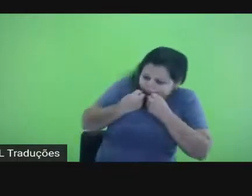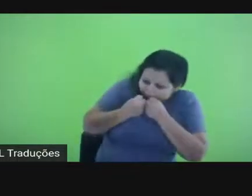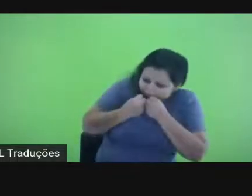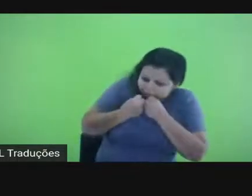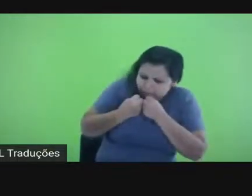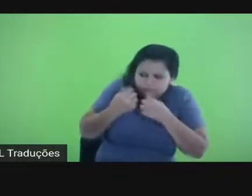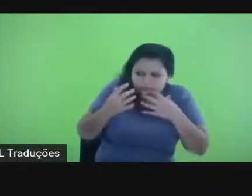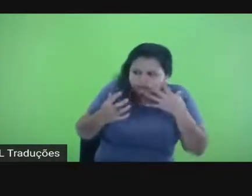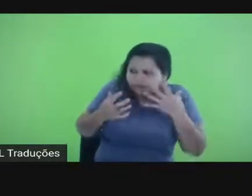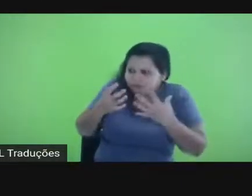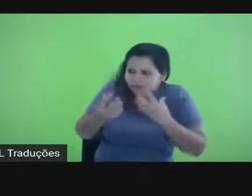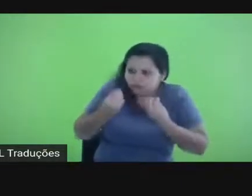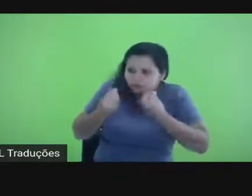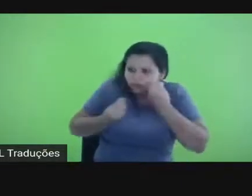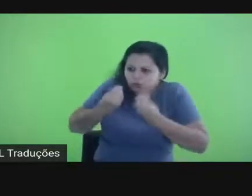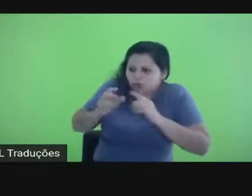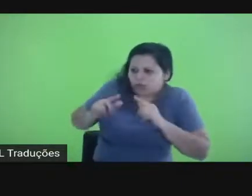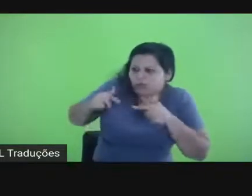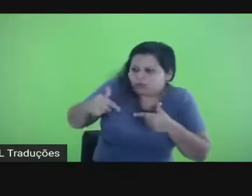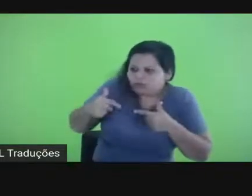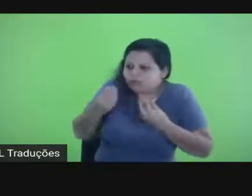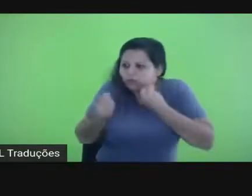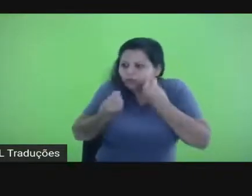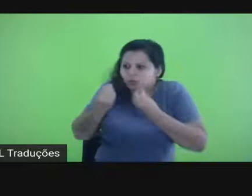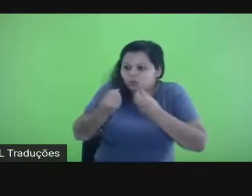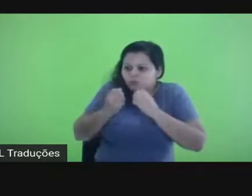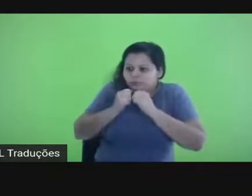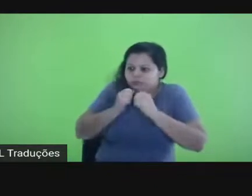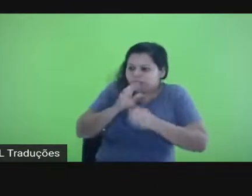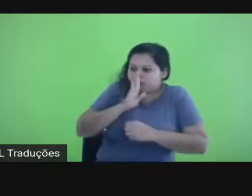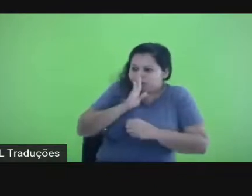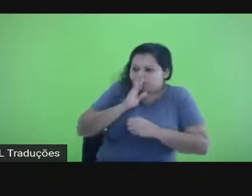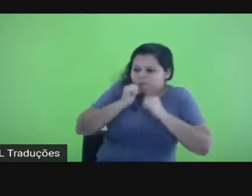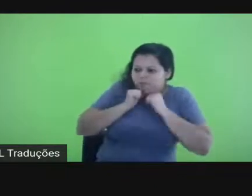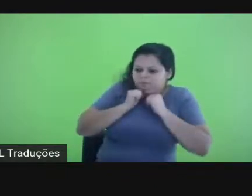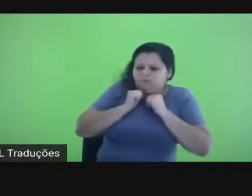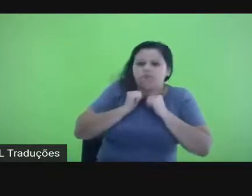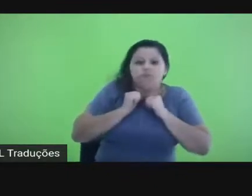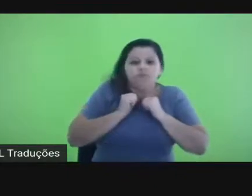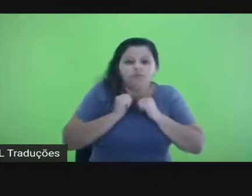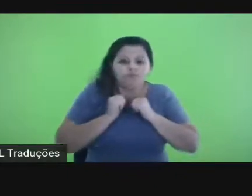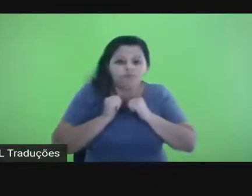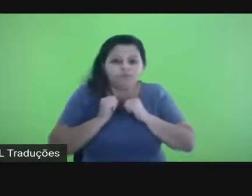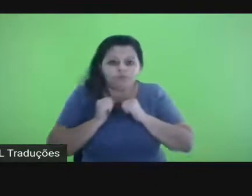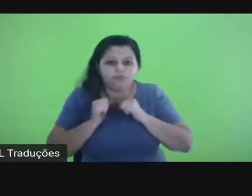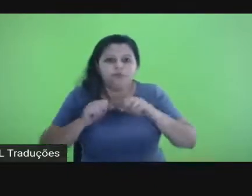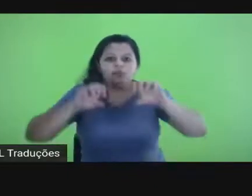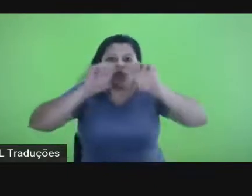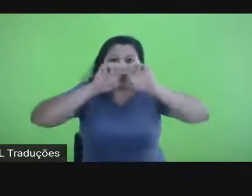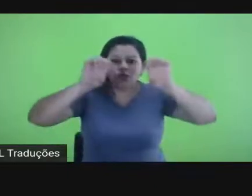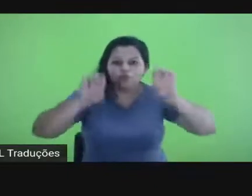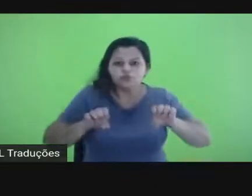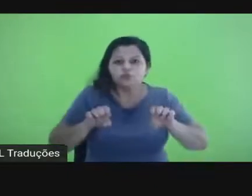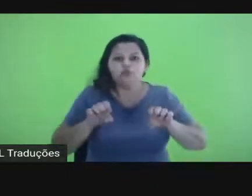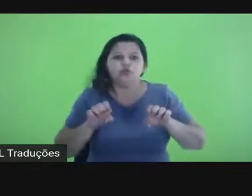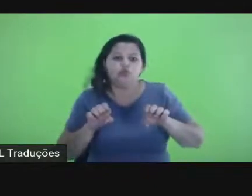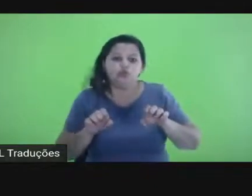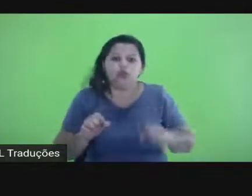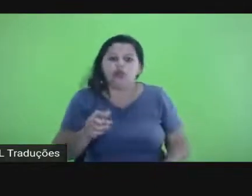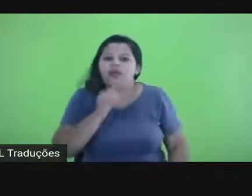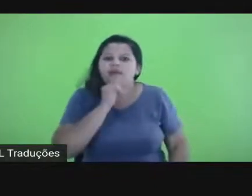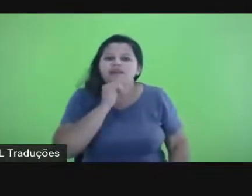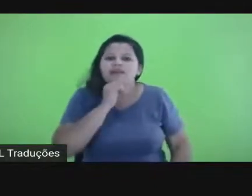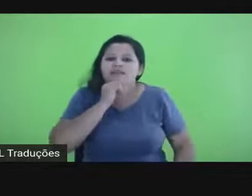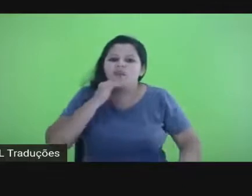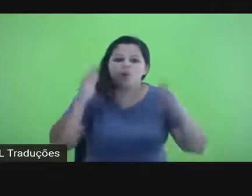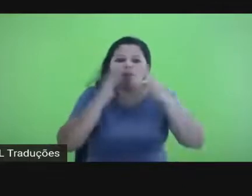saída, muita possibilidade de locomoção. Por que a gente fala que é estrutural? Quando a gente fala, por exemplo, em erguer uma casa,